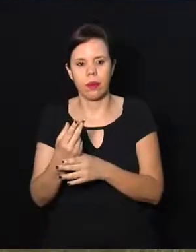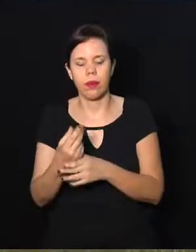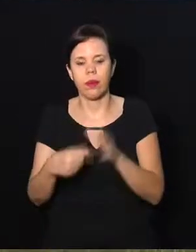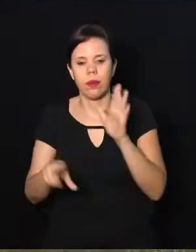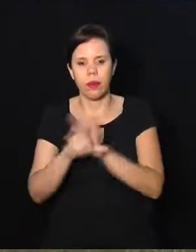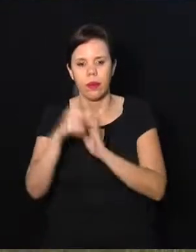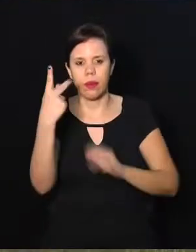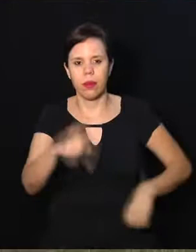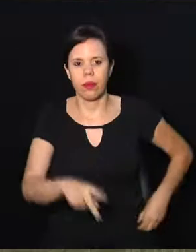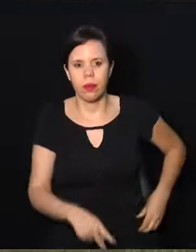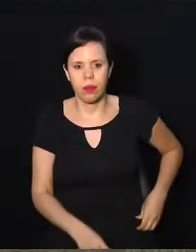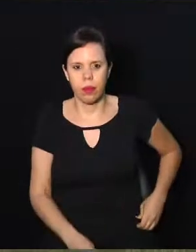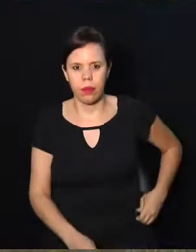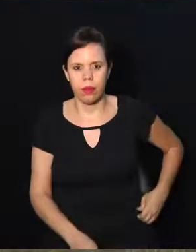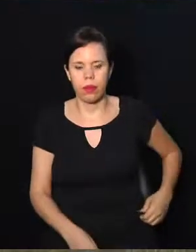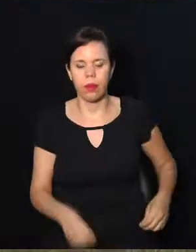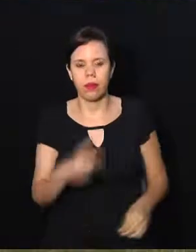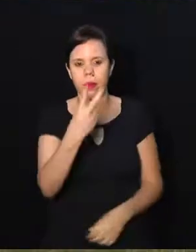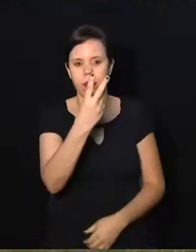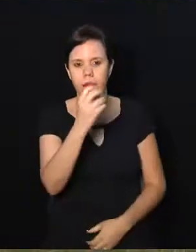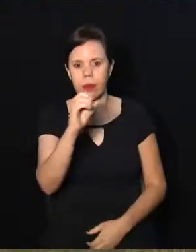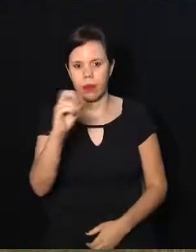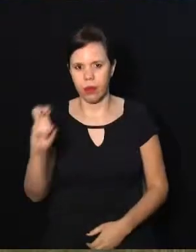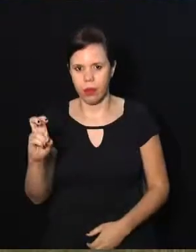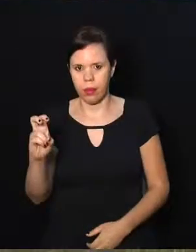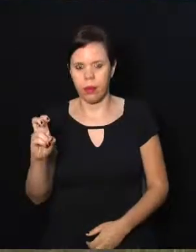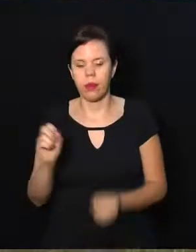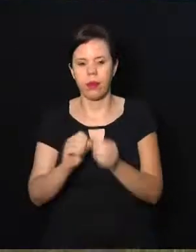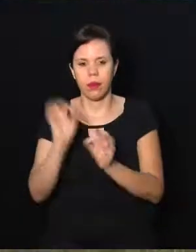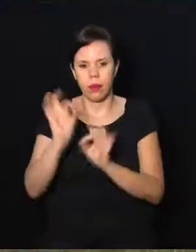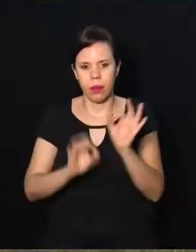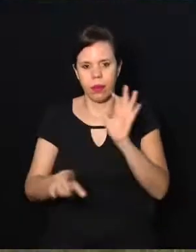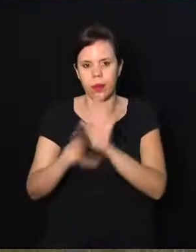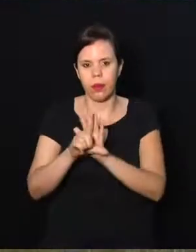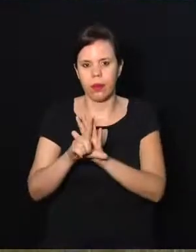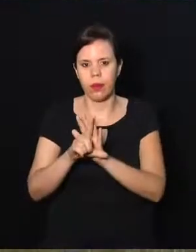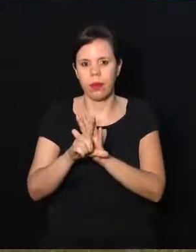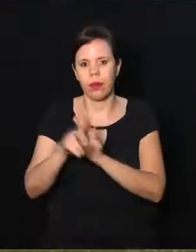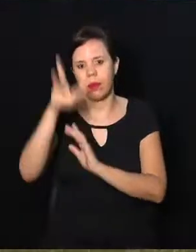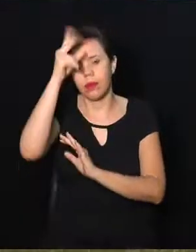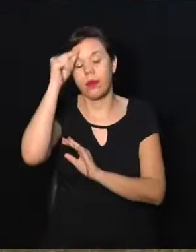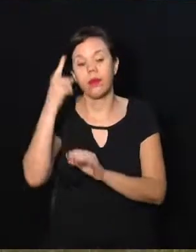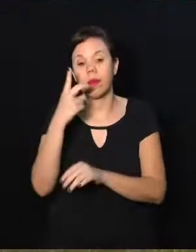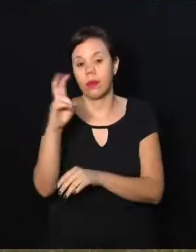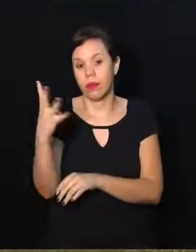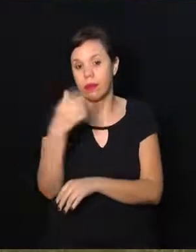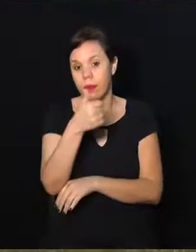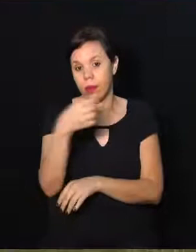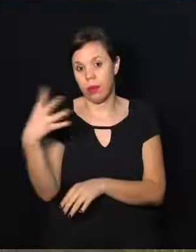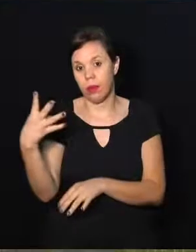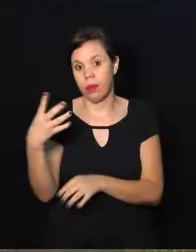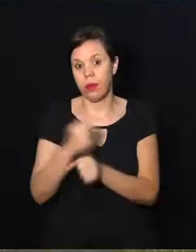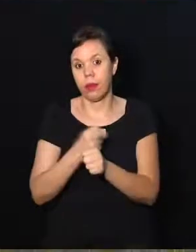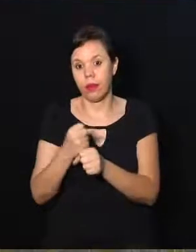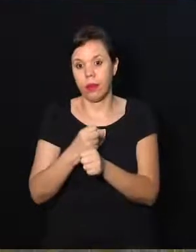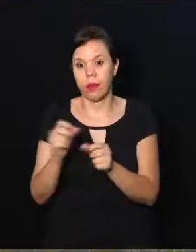lei do senhor, né? Sim, em 2005 nós fizemos essa lei municipal e há 14 anos nós já fazemos